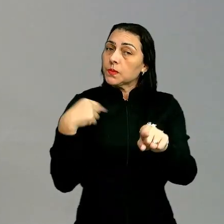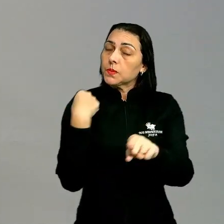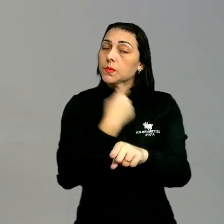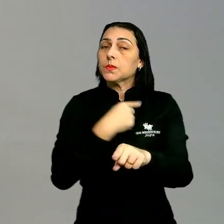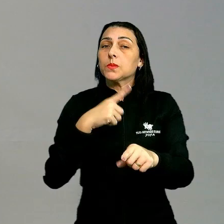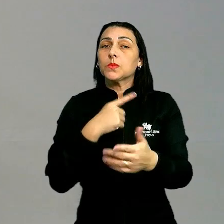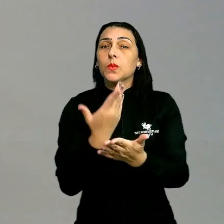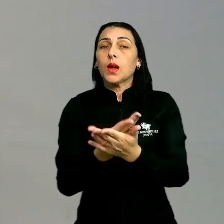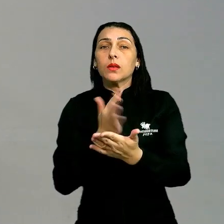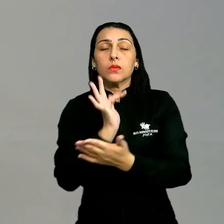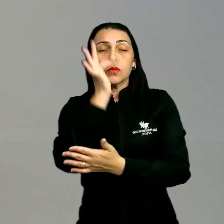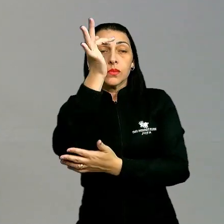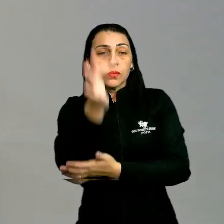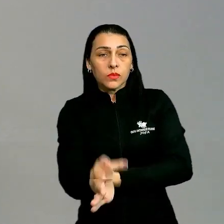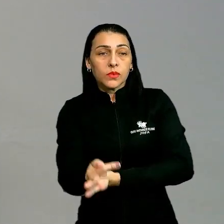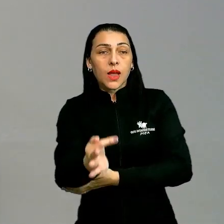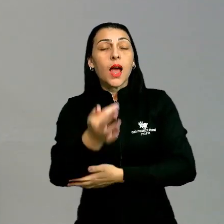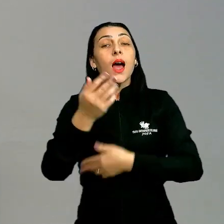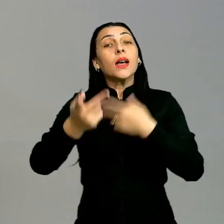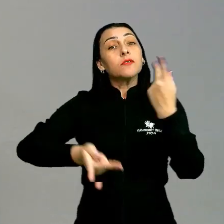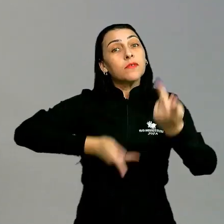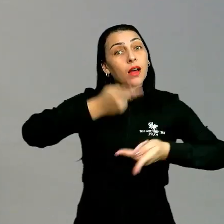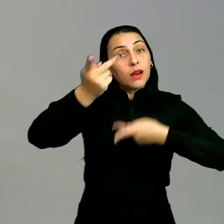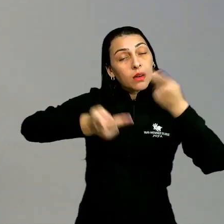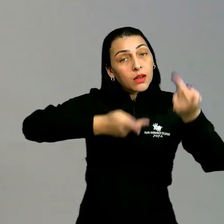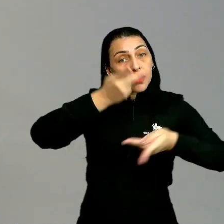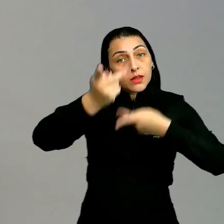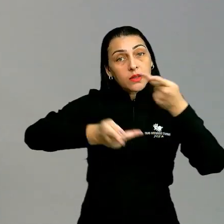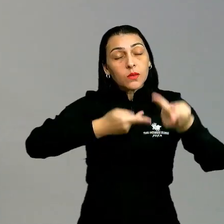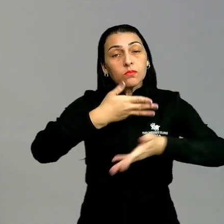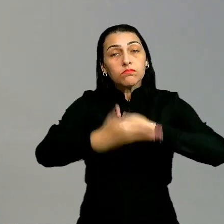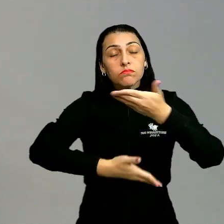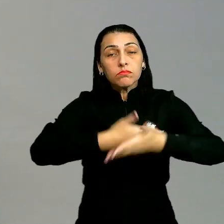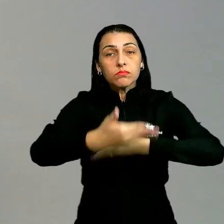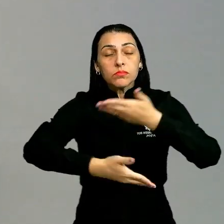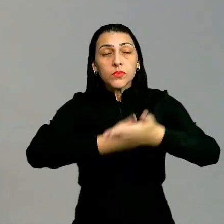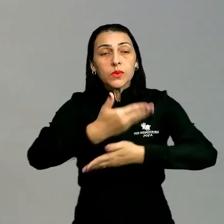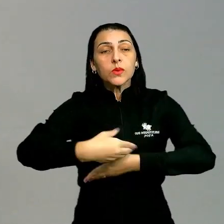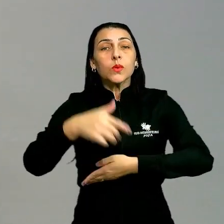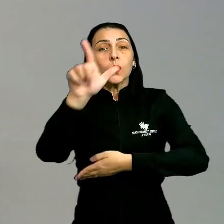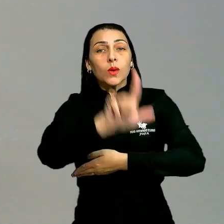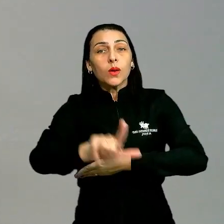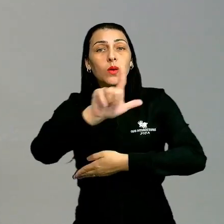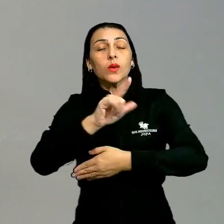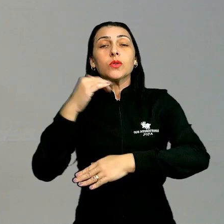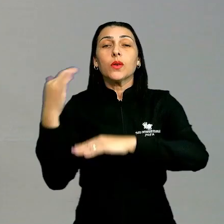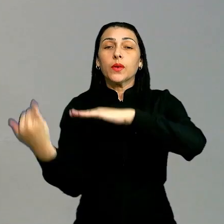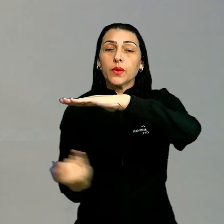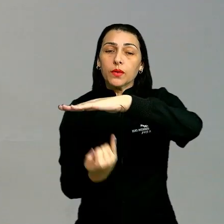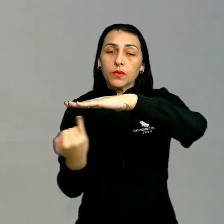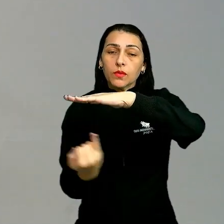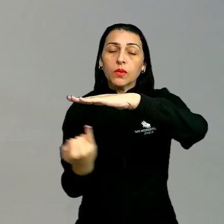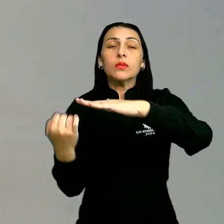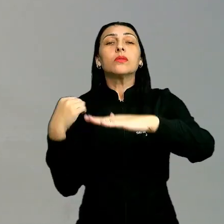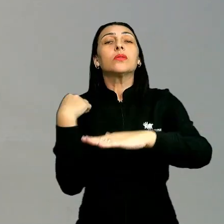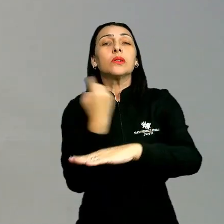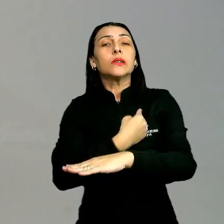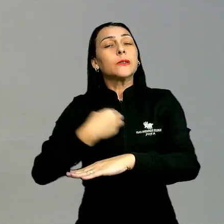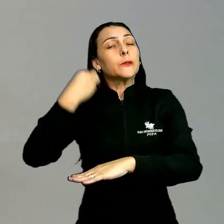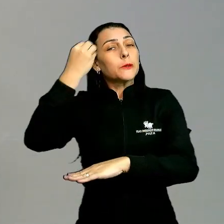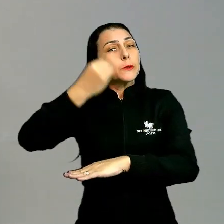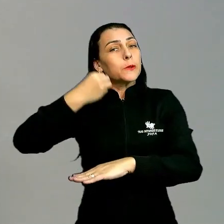uma aula no futuro sobre as falácias, que vão estar relacionadas com a lógica informal. Aí nós vamos